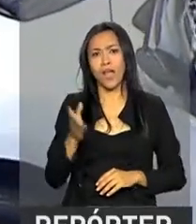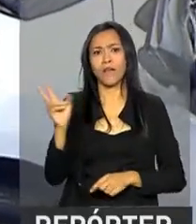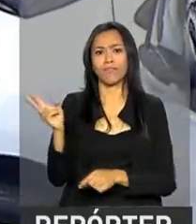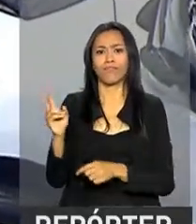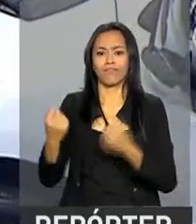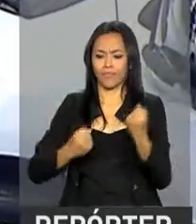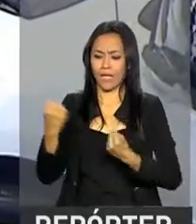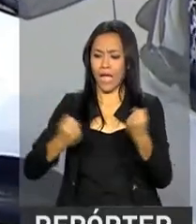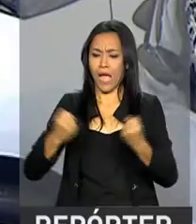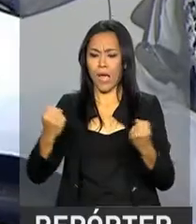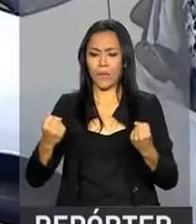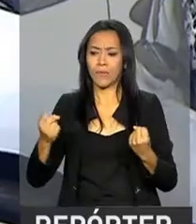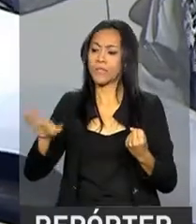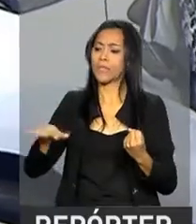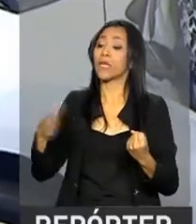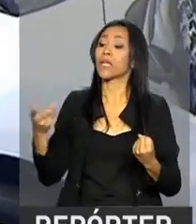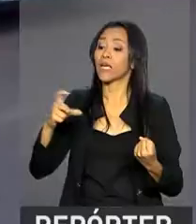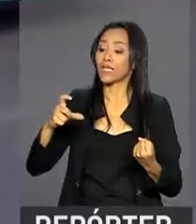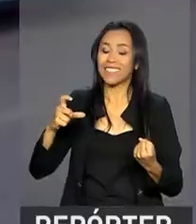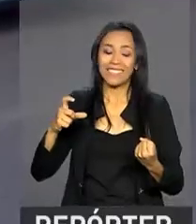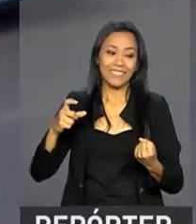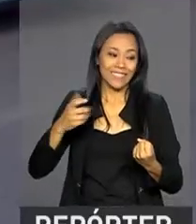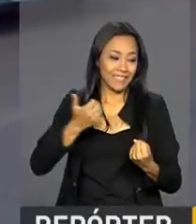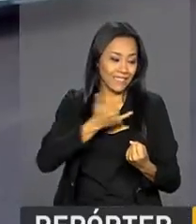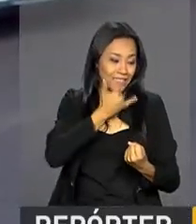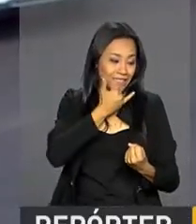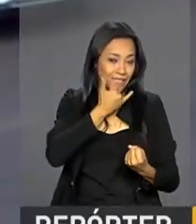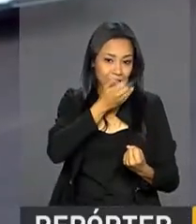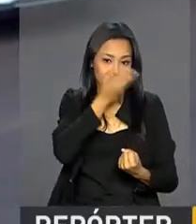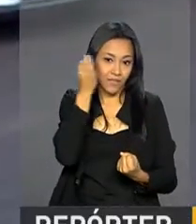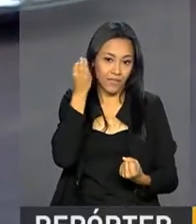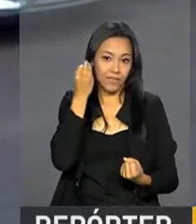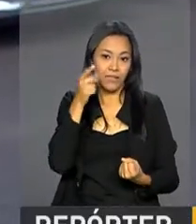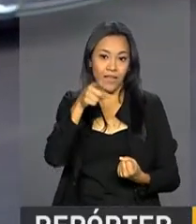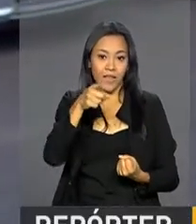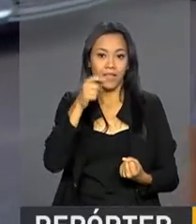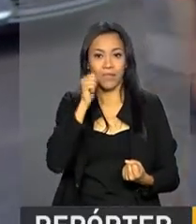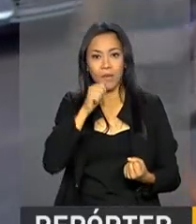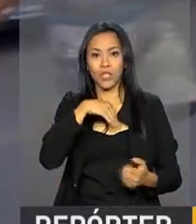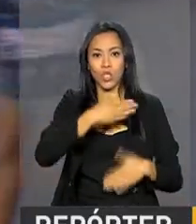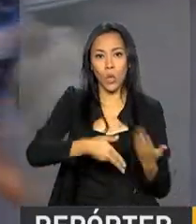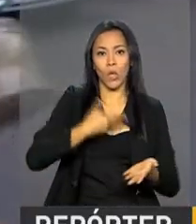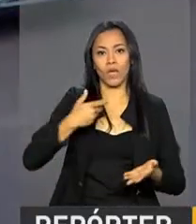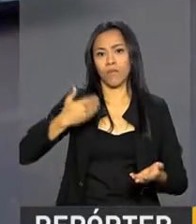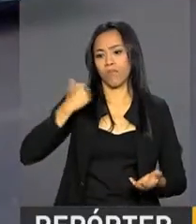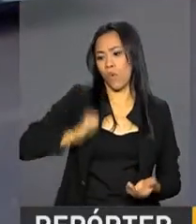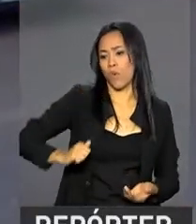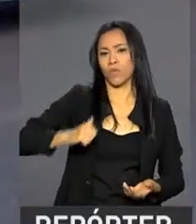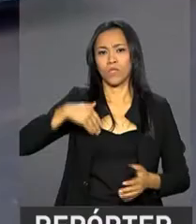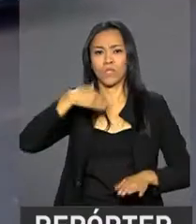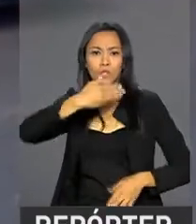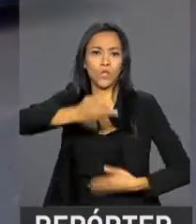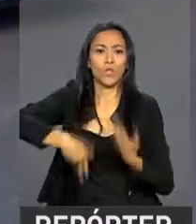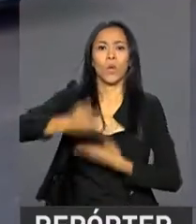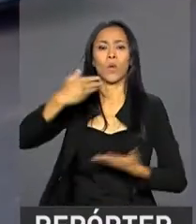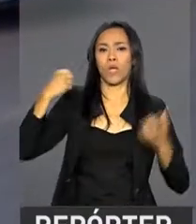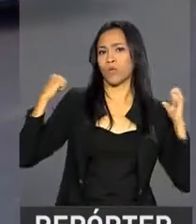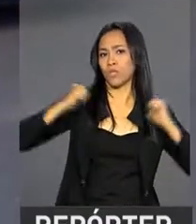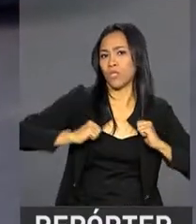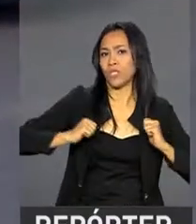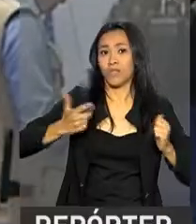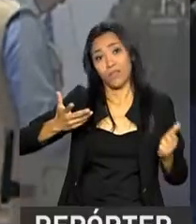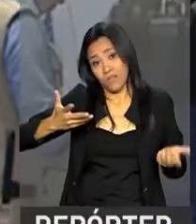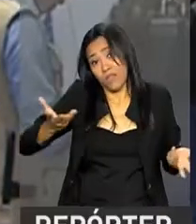parada estava sem a carteira de habilitação as mulheres a gente fica muito na gente trocar de bolsa de mochila e caiu um monte de coisas às vezes